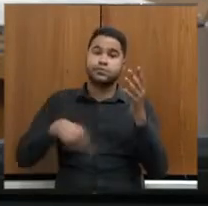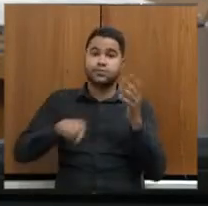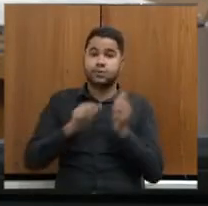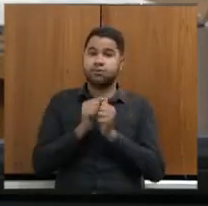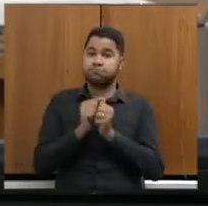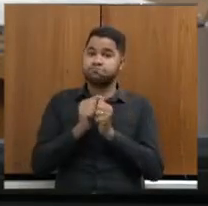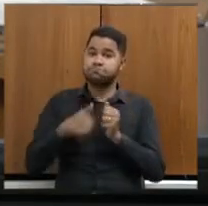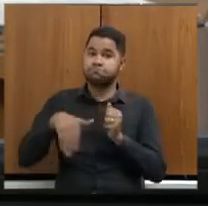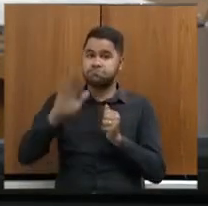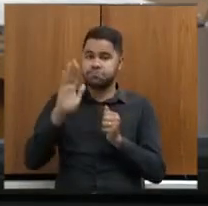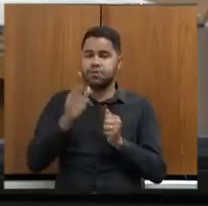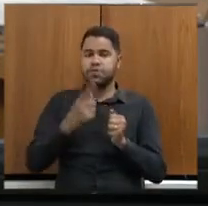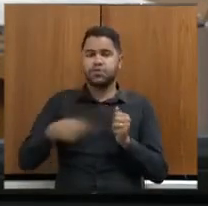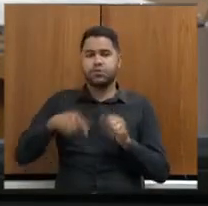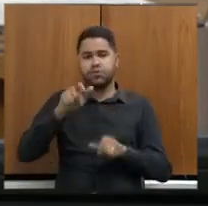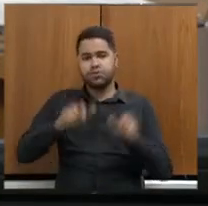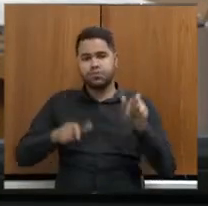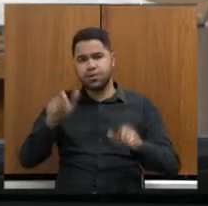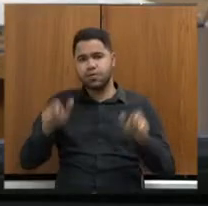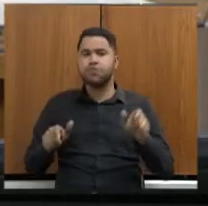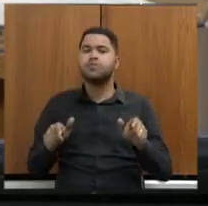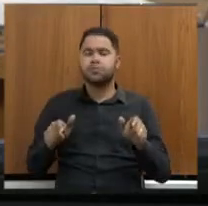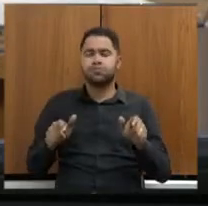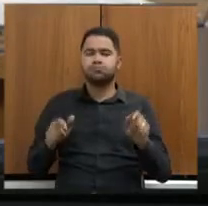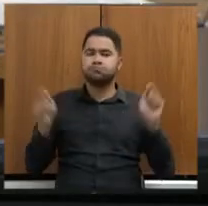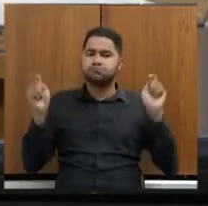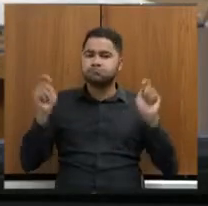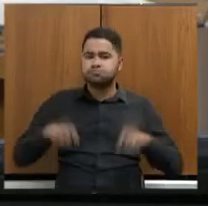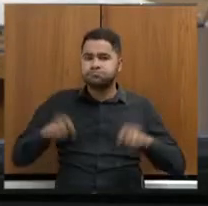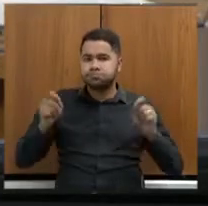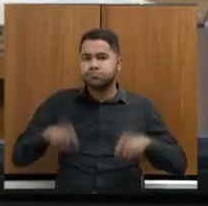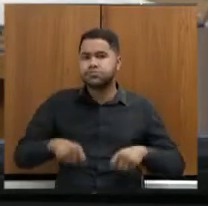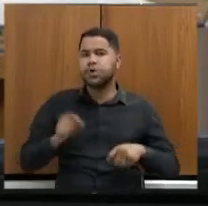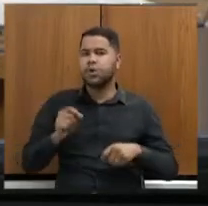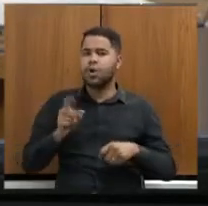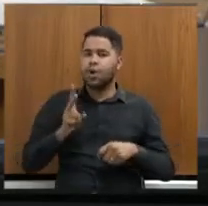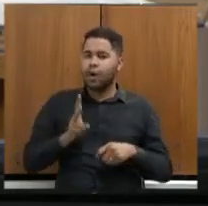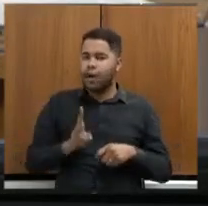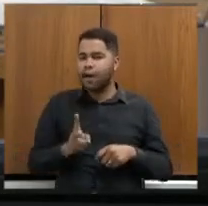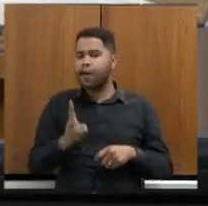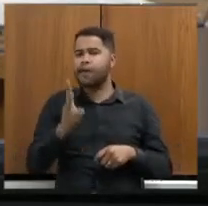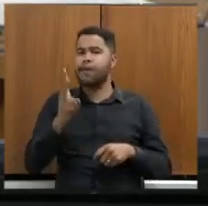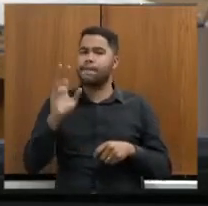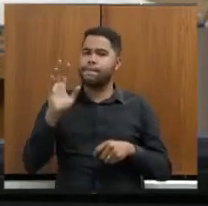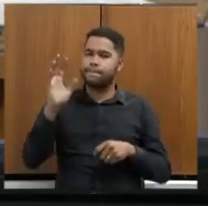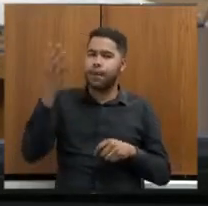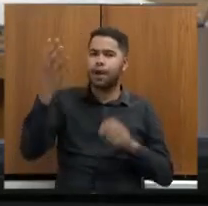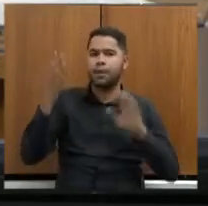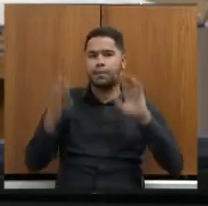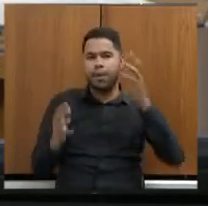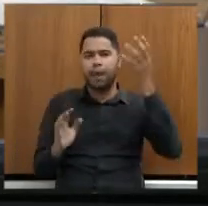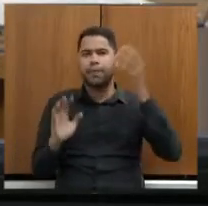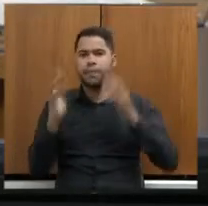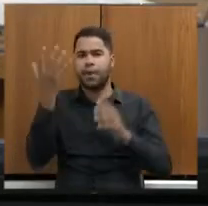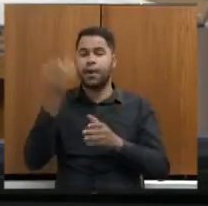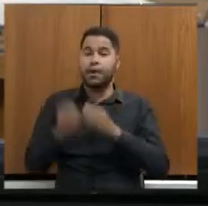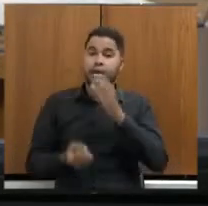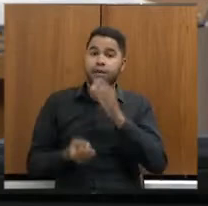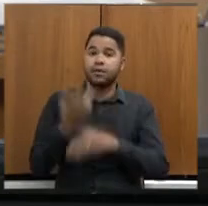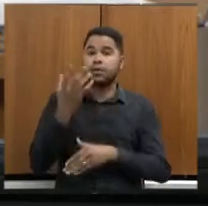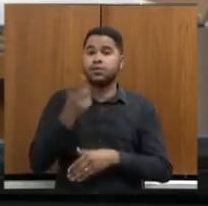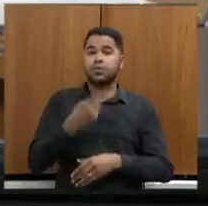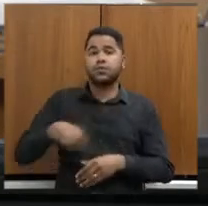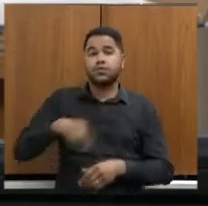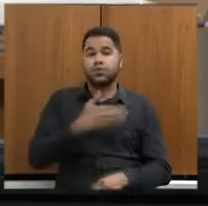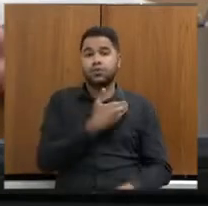aproximar mais o nosso pessoal lá na ponta para a gente poder ir contornando essa situações e criando que